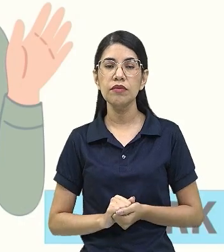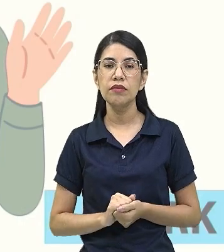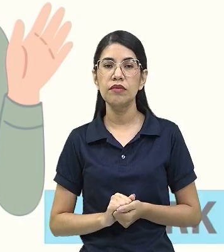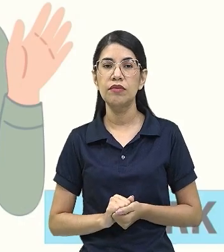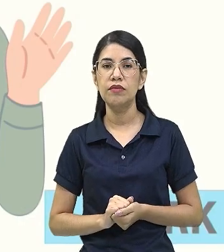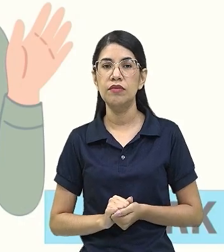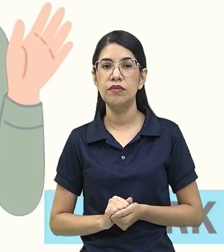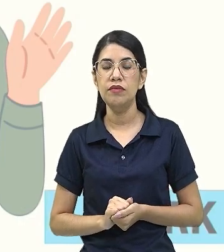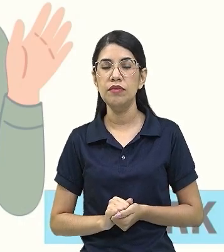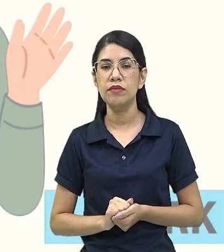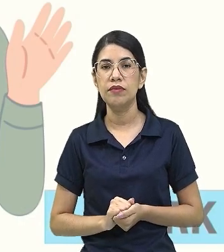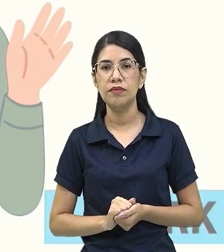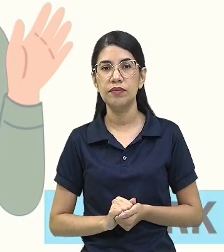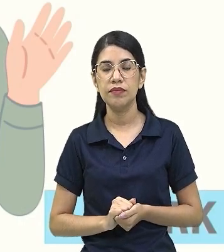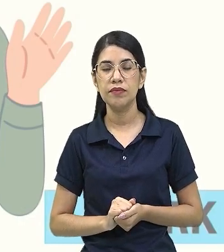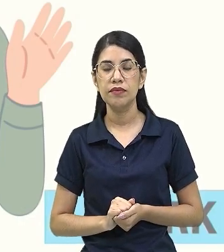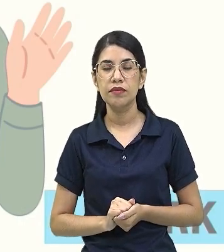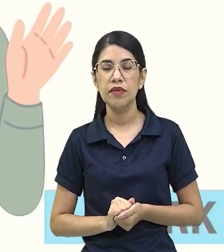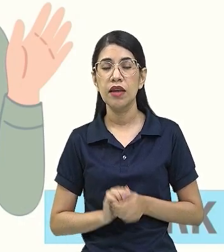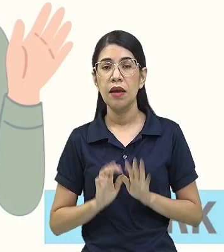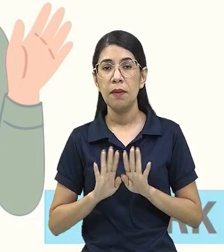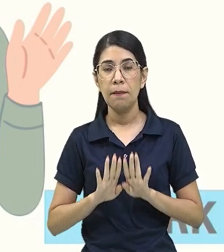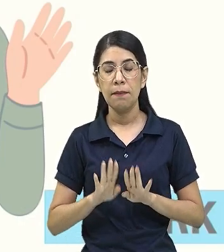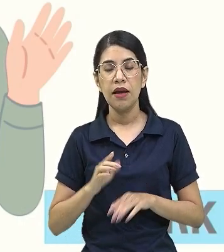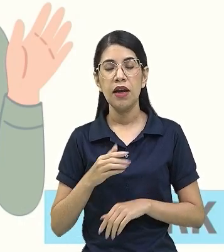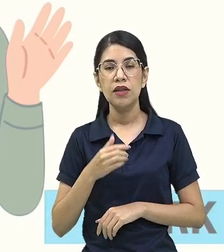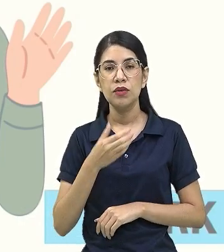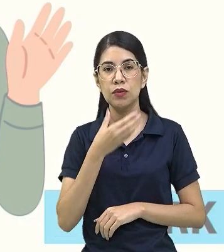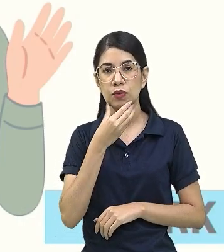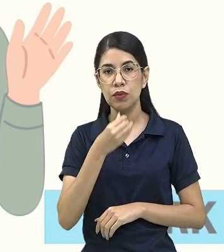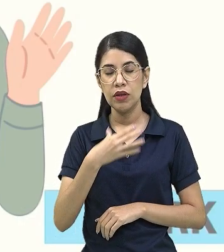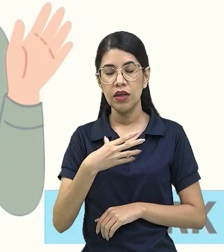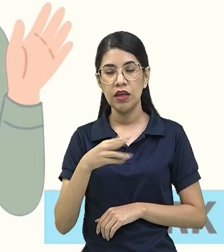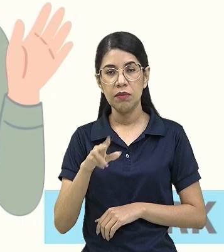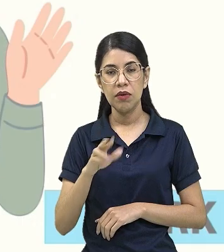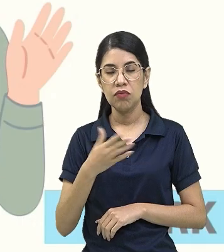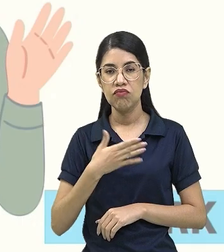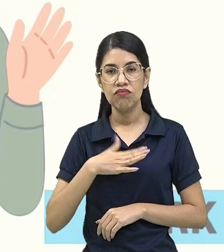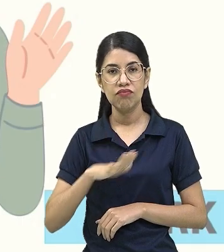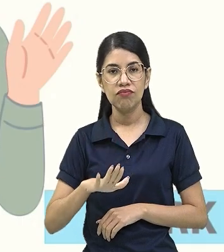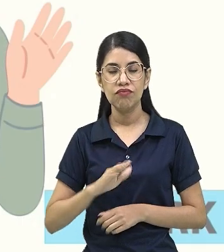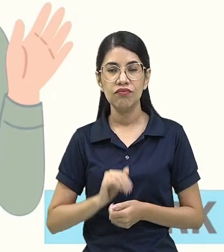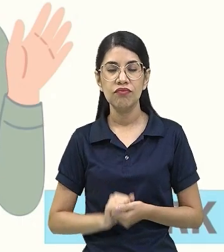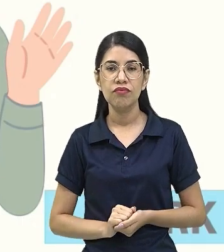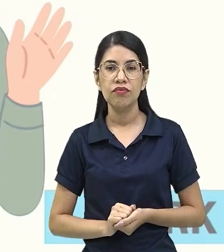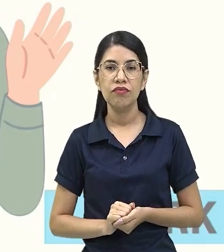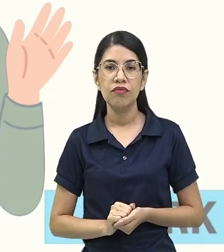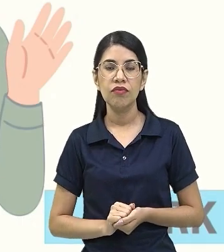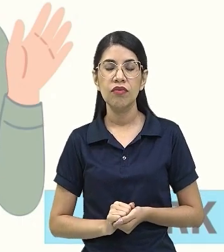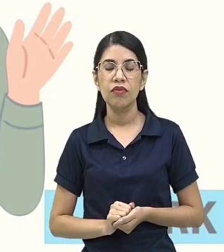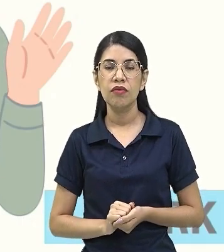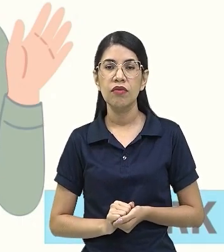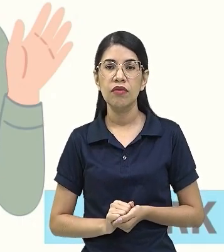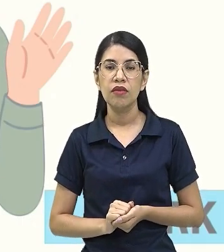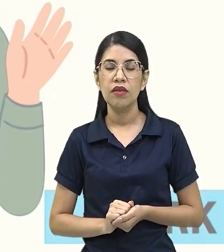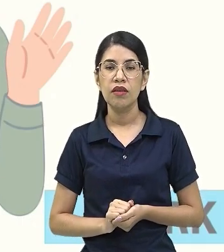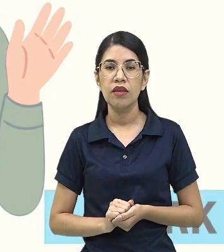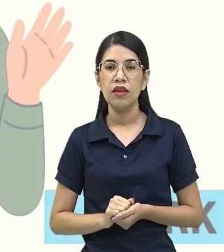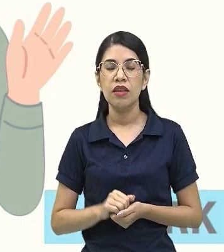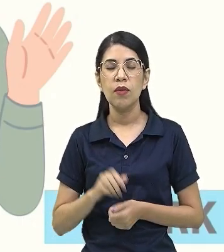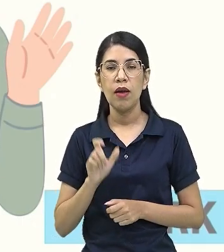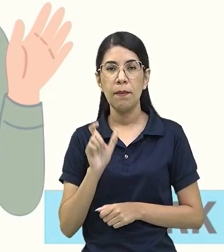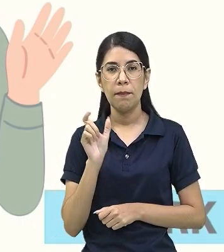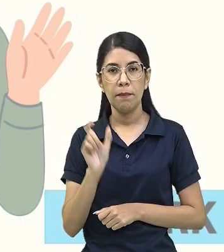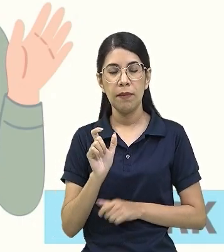didn't like. Então, mas o meu irmão, ele não gostou. E aqui nós temos laughs, que é o riso, né? É uma expressão